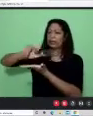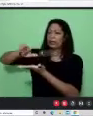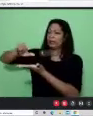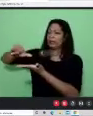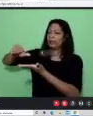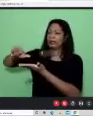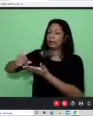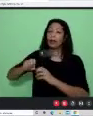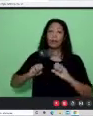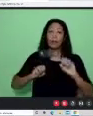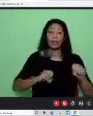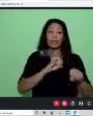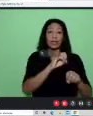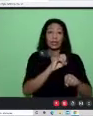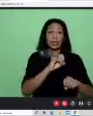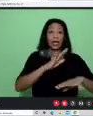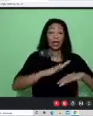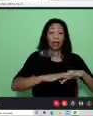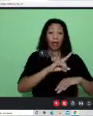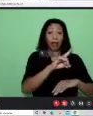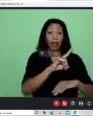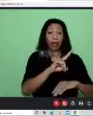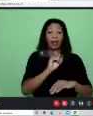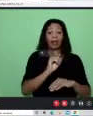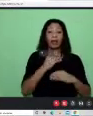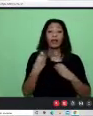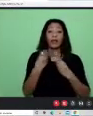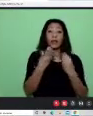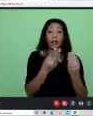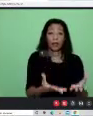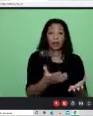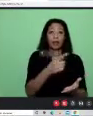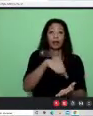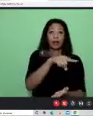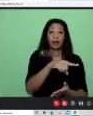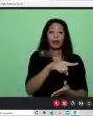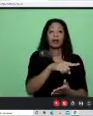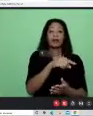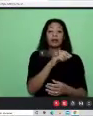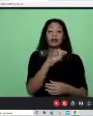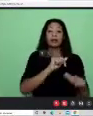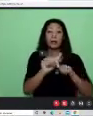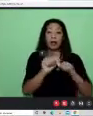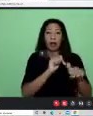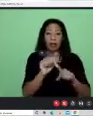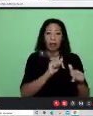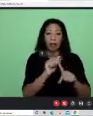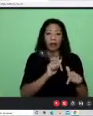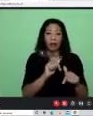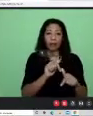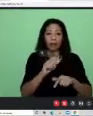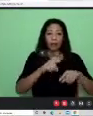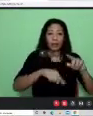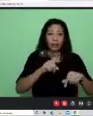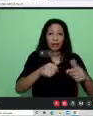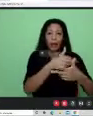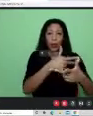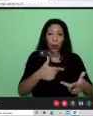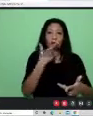como fazer, ninguém faz, vereador. Ninguém consegue sair do lugar. Porque como é que eu